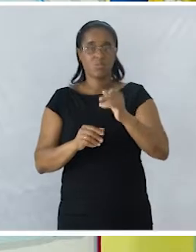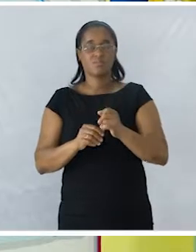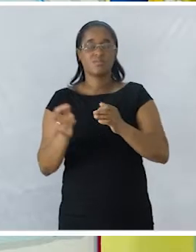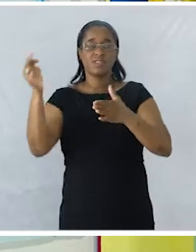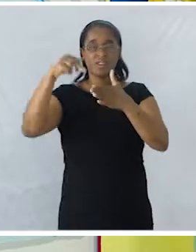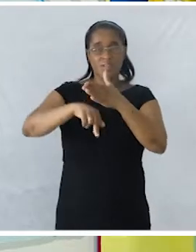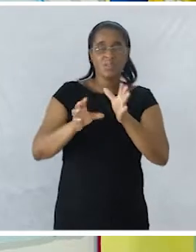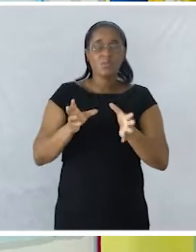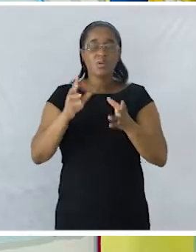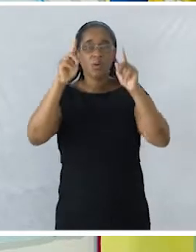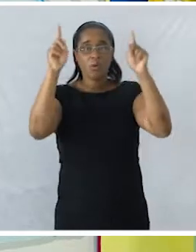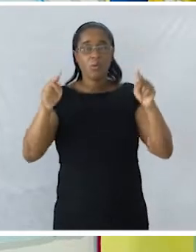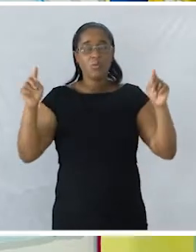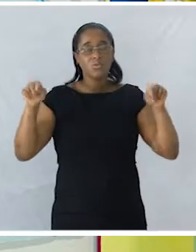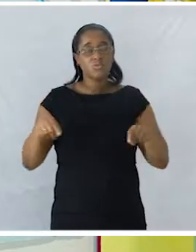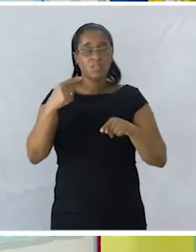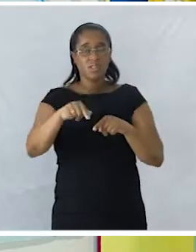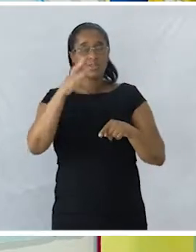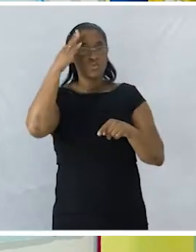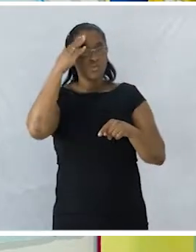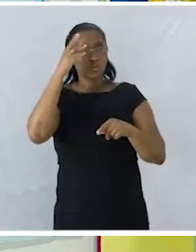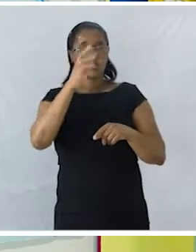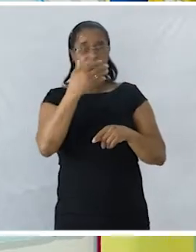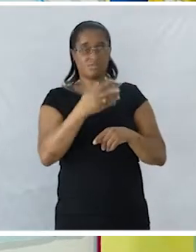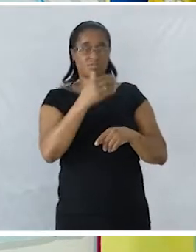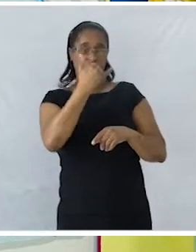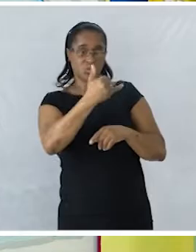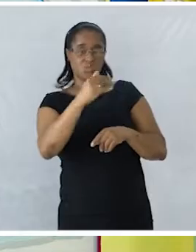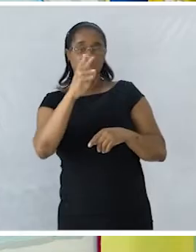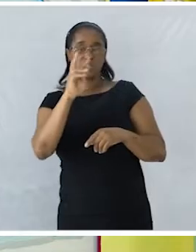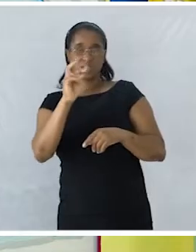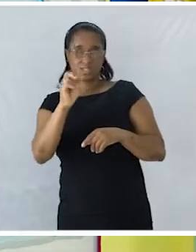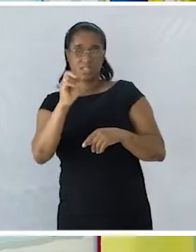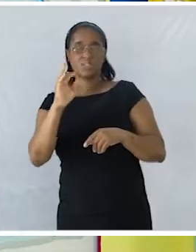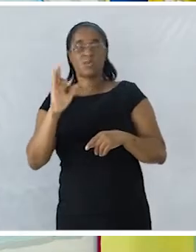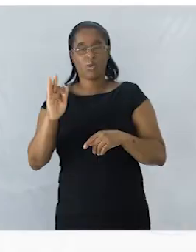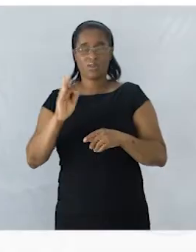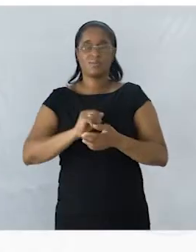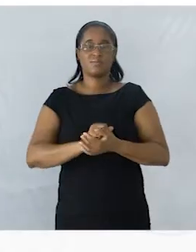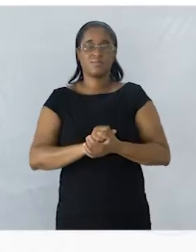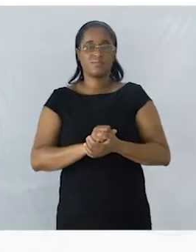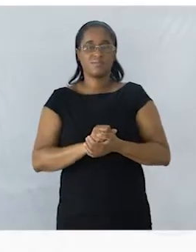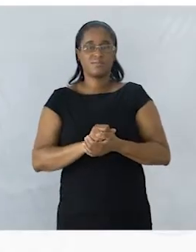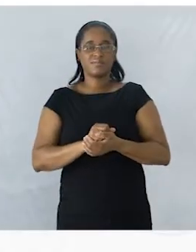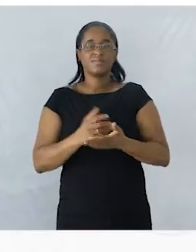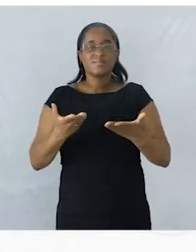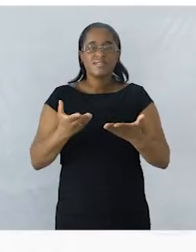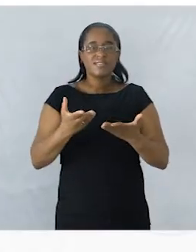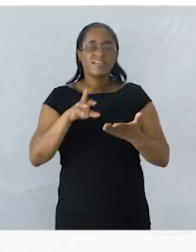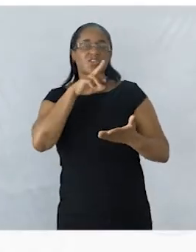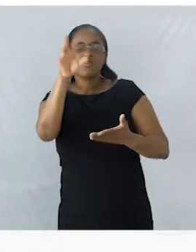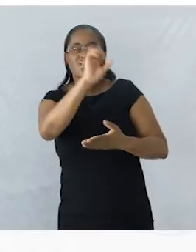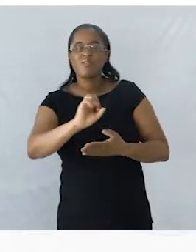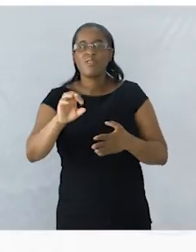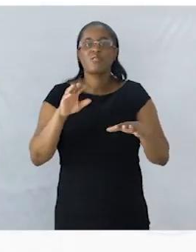tem os elementos 2, 3 e 4. A vossa resposta é